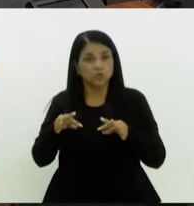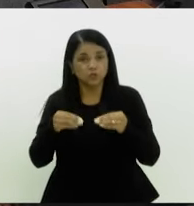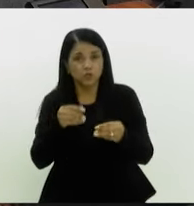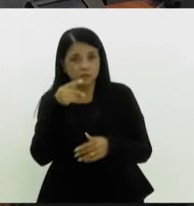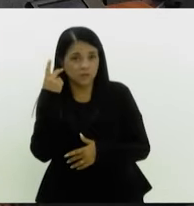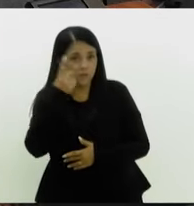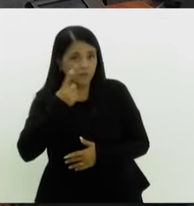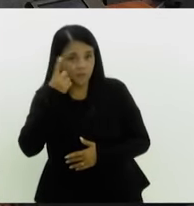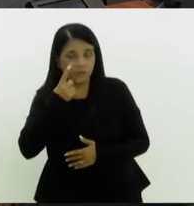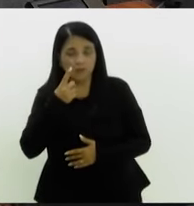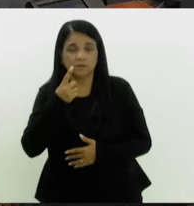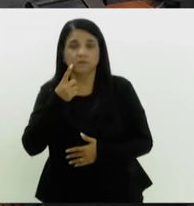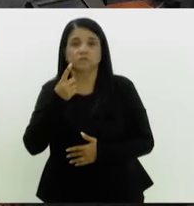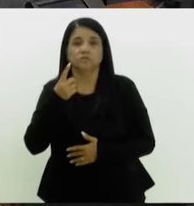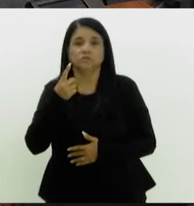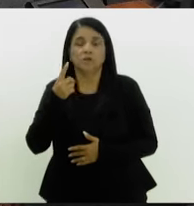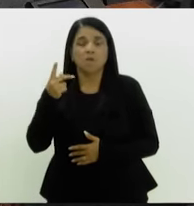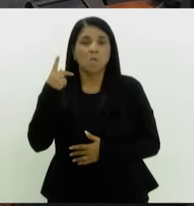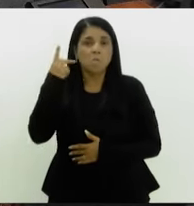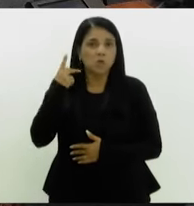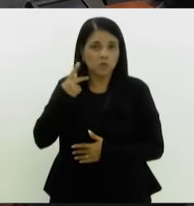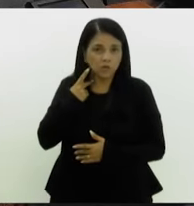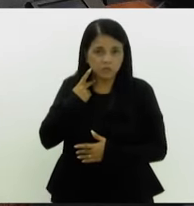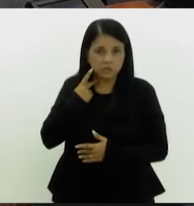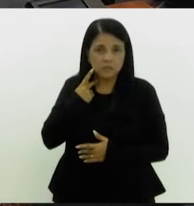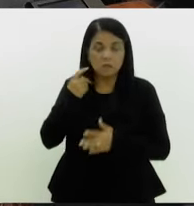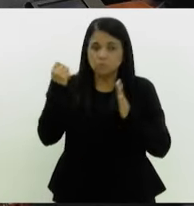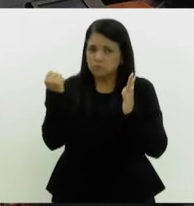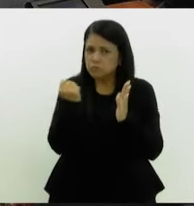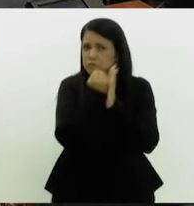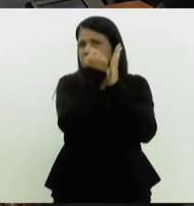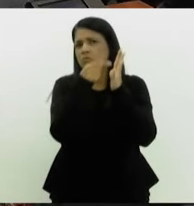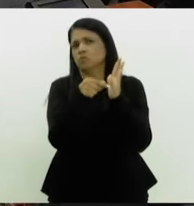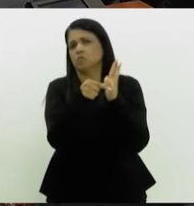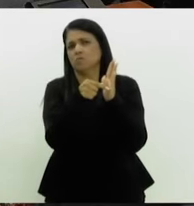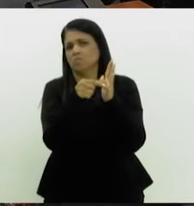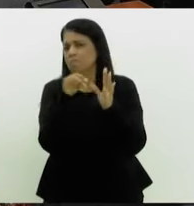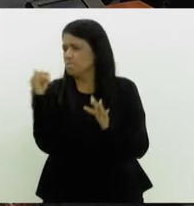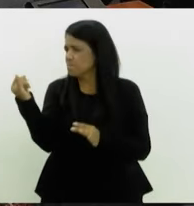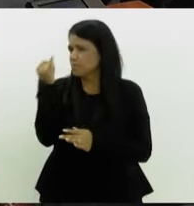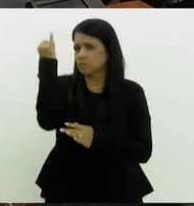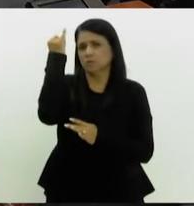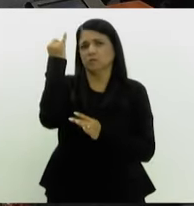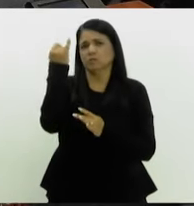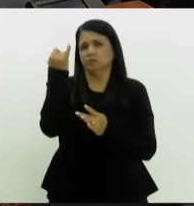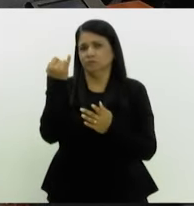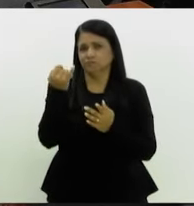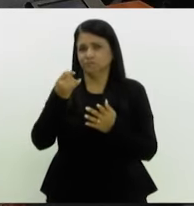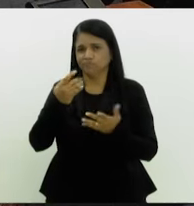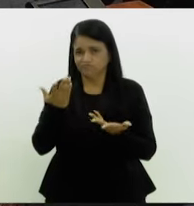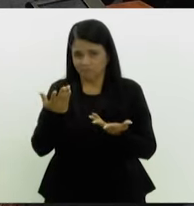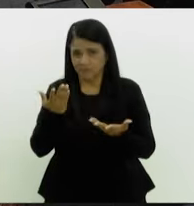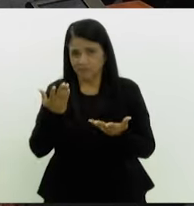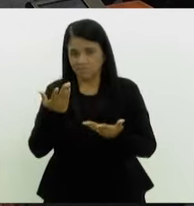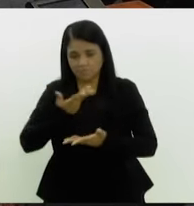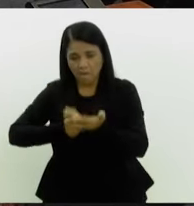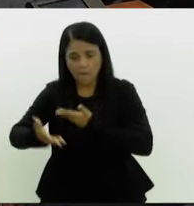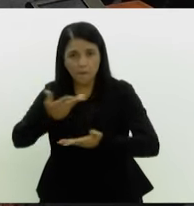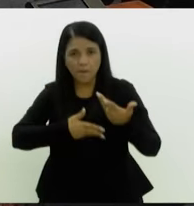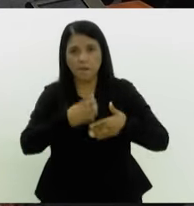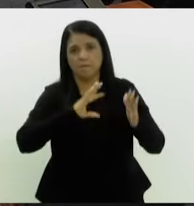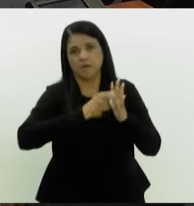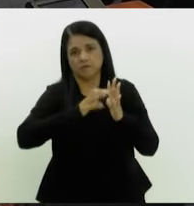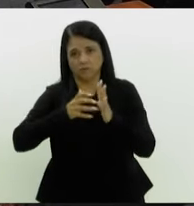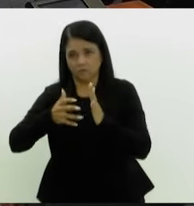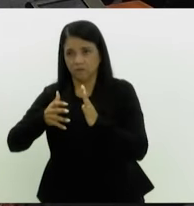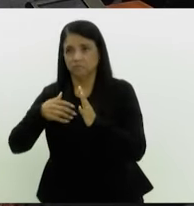um símbolo que é o movimento das mulheres que é suprapartidário então eu queria cumprimentar cumprimentando